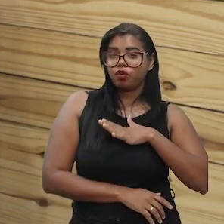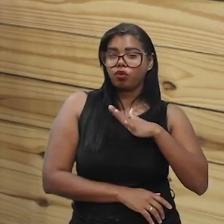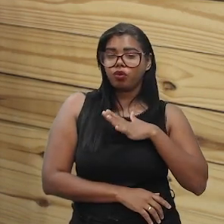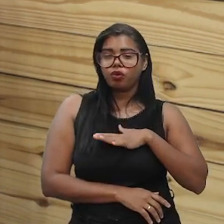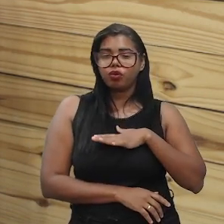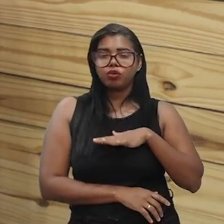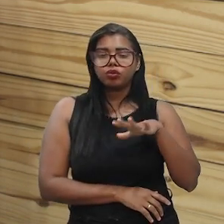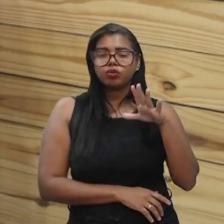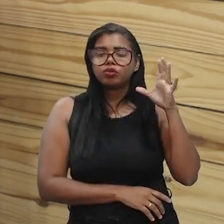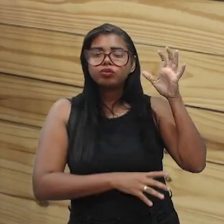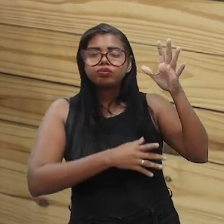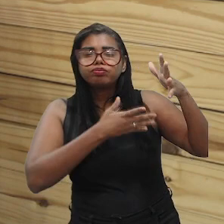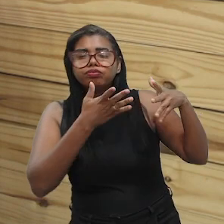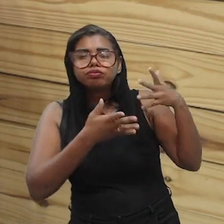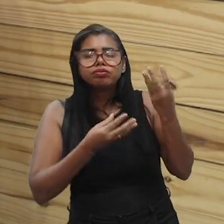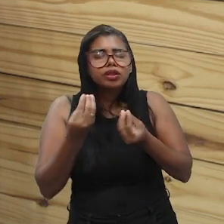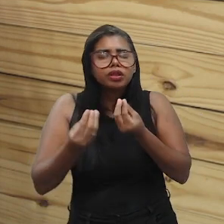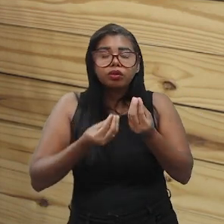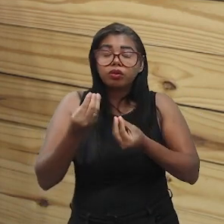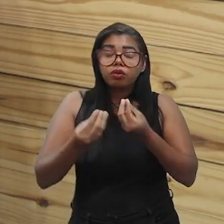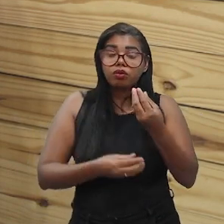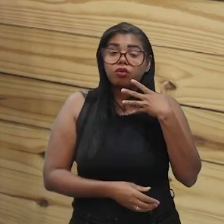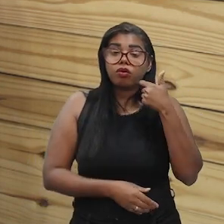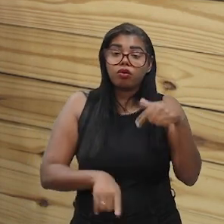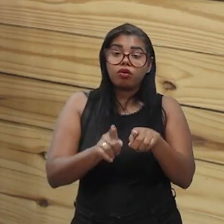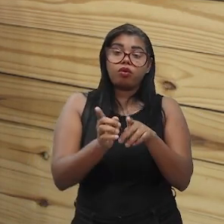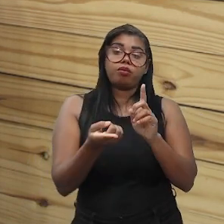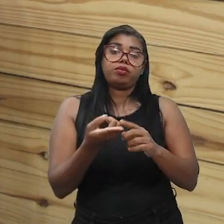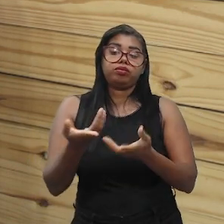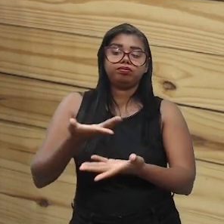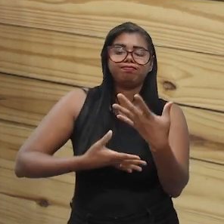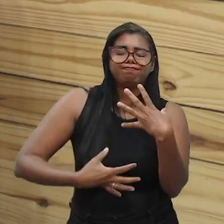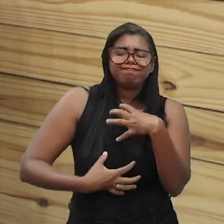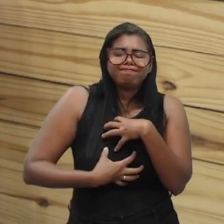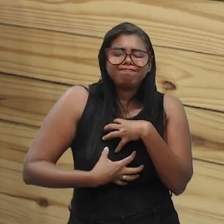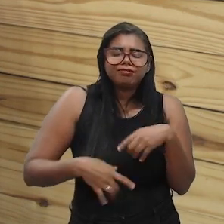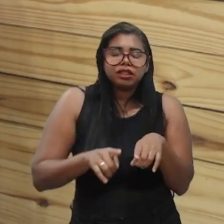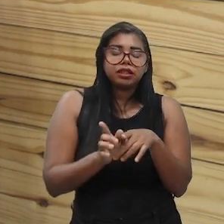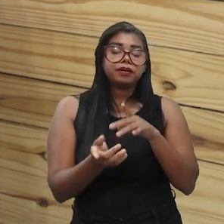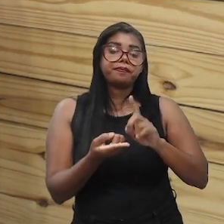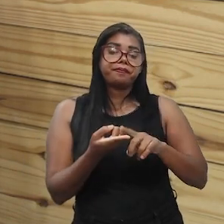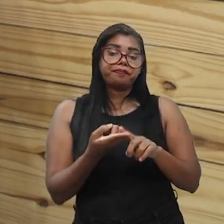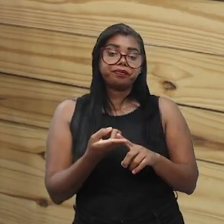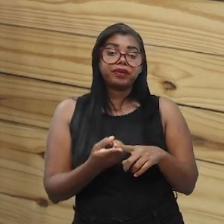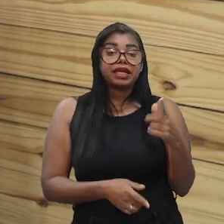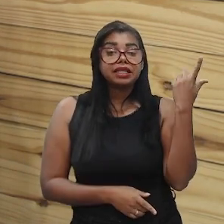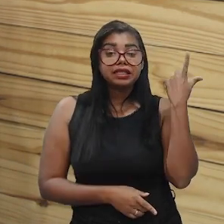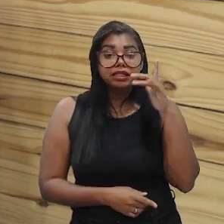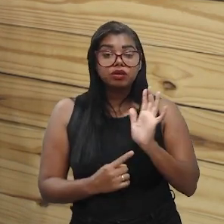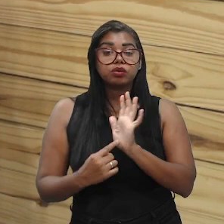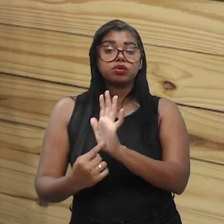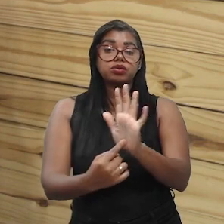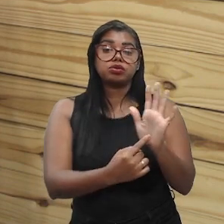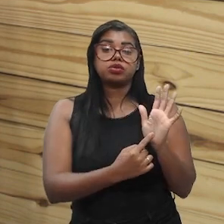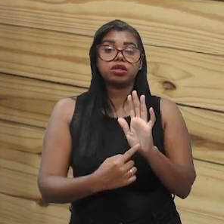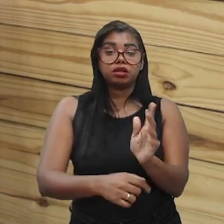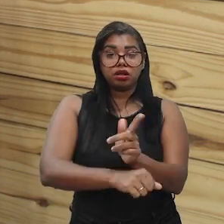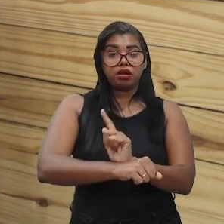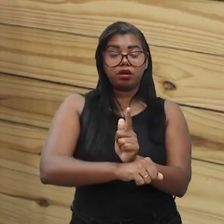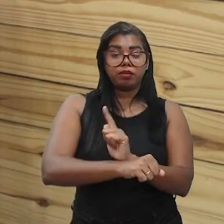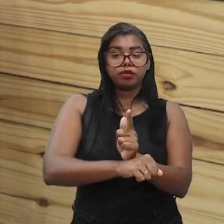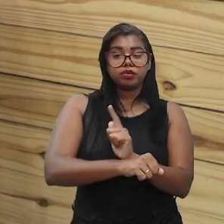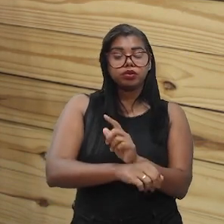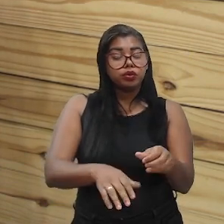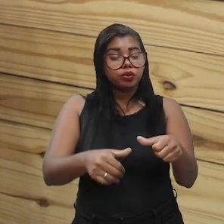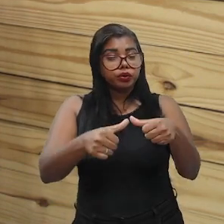do colaborador de que forma o colaborador lida com esses sentimentos. Então, se eu consigo externar para o meu gestor que eu